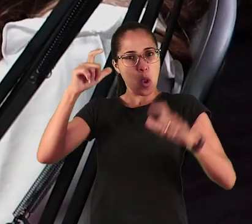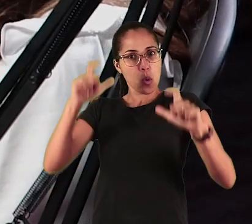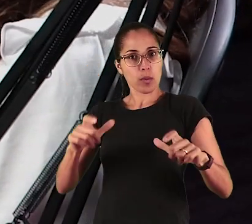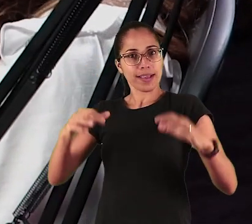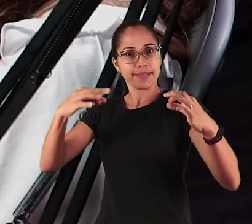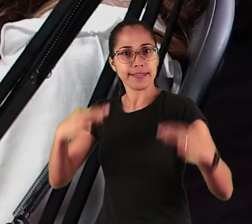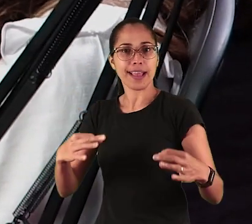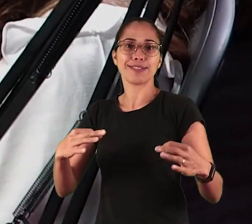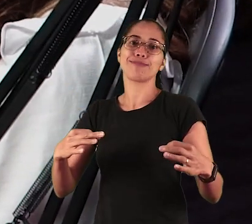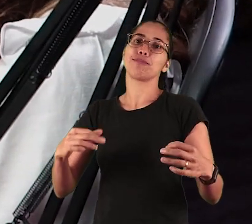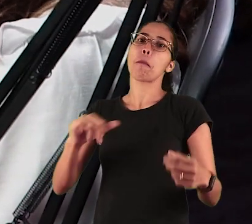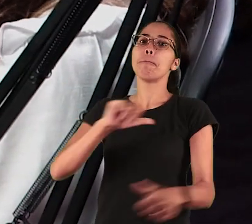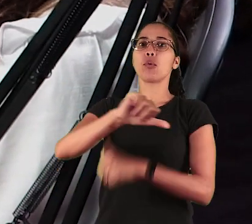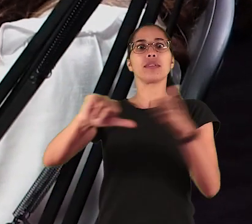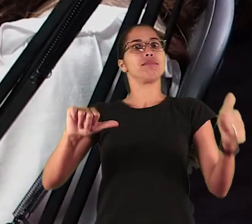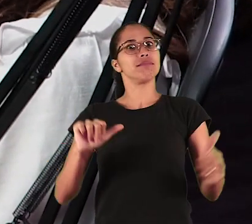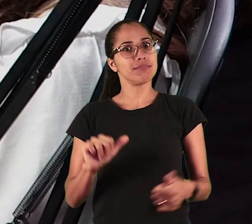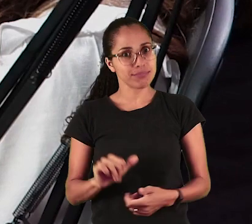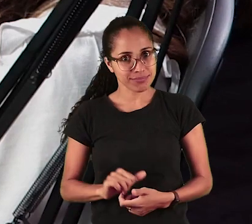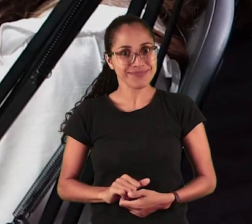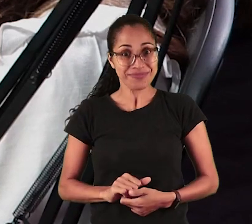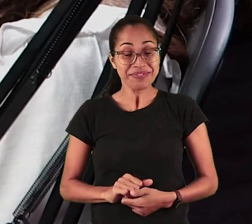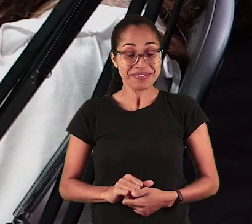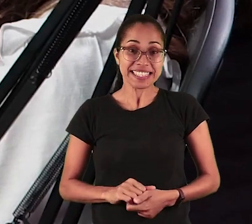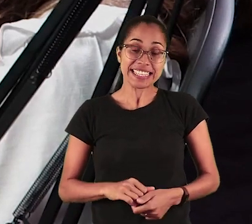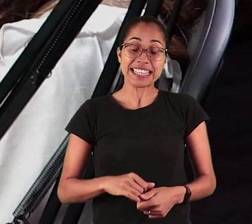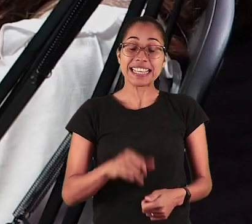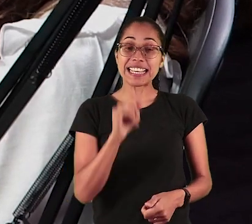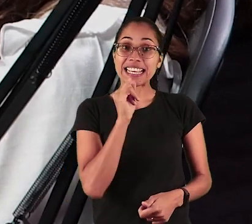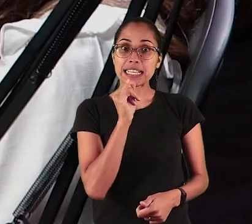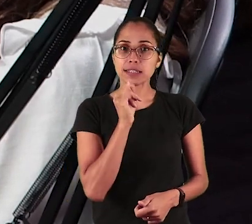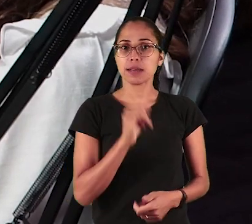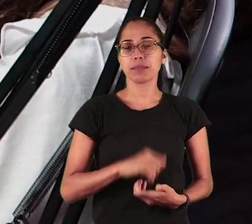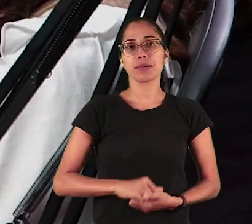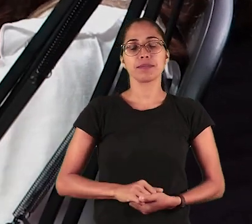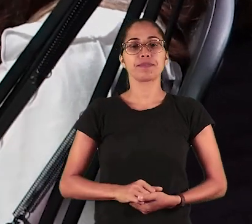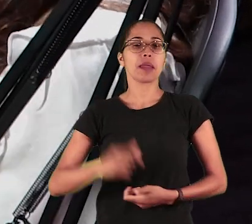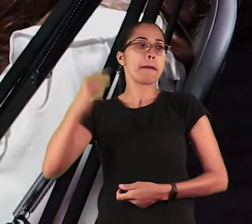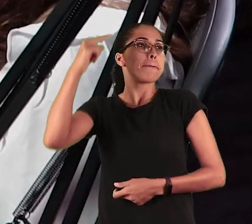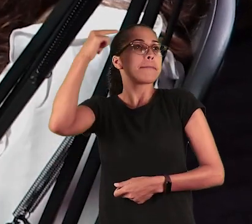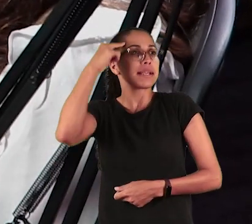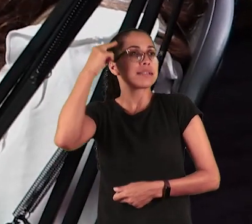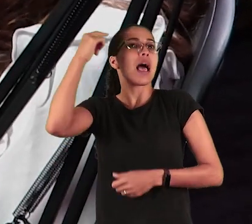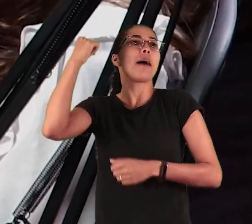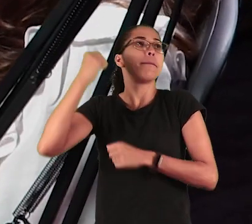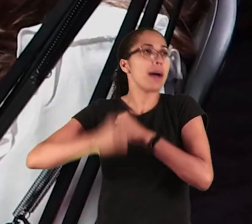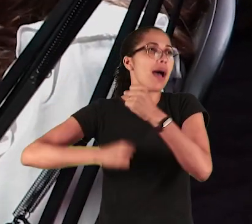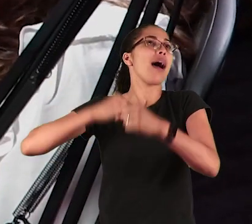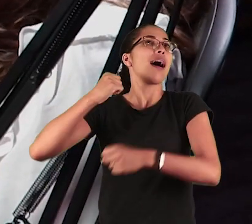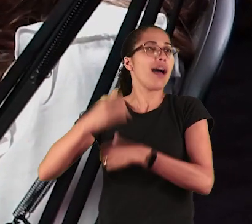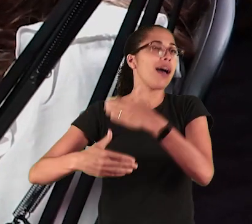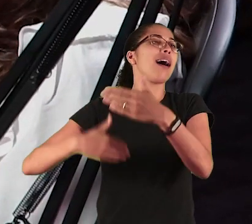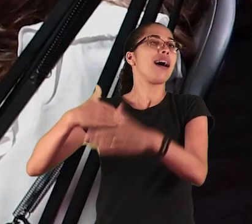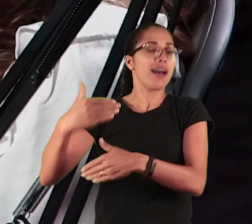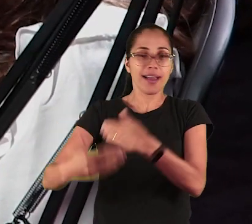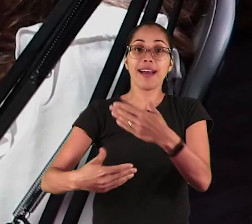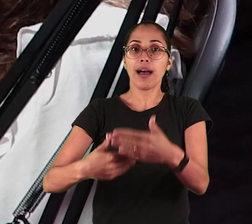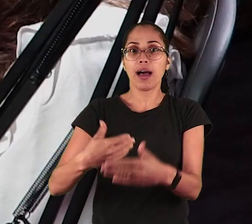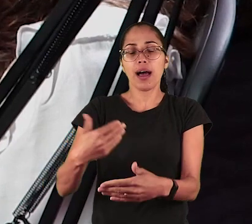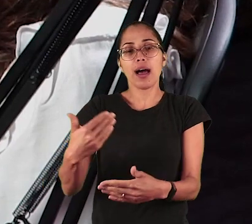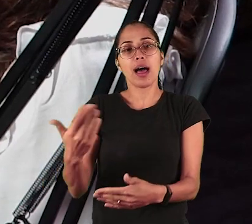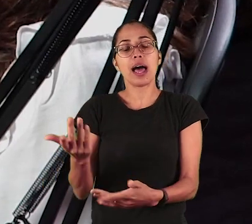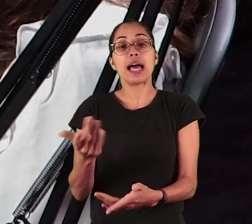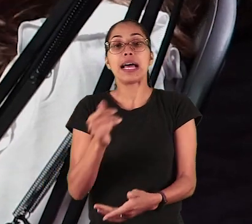lugar certo ele muda né então eu acho que a gente tem que buscar sempre claro você tem que pensar que tá correndo aqui um negócio